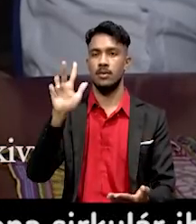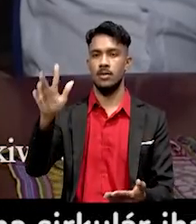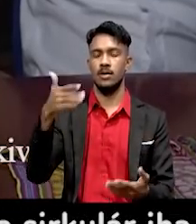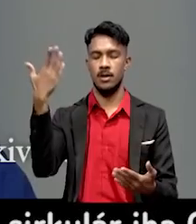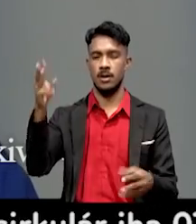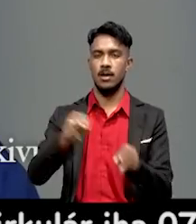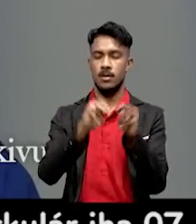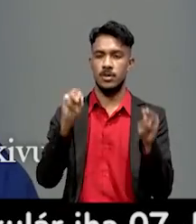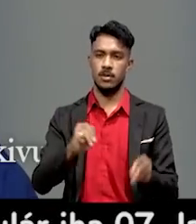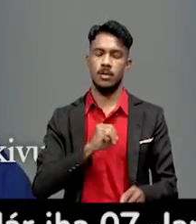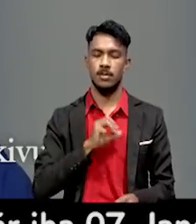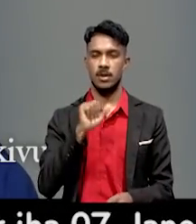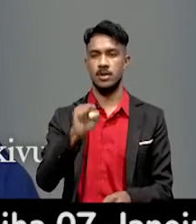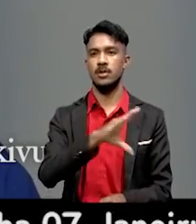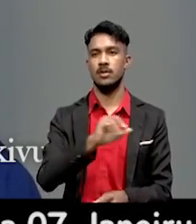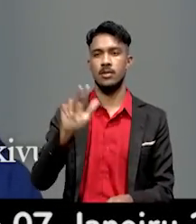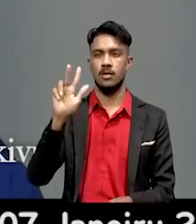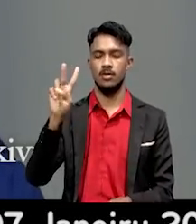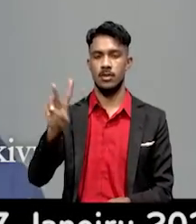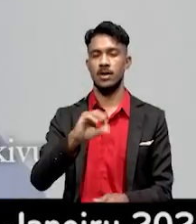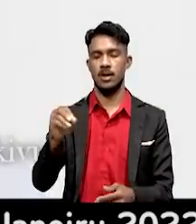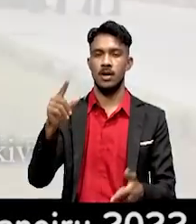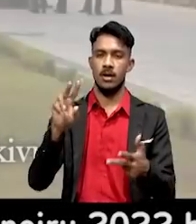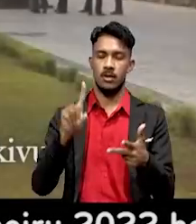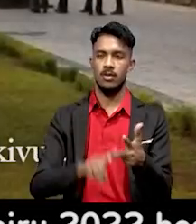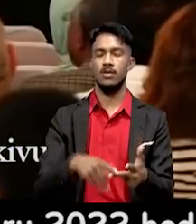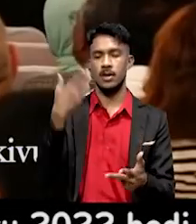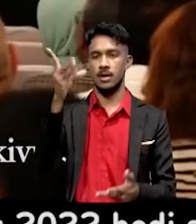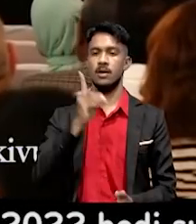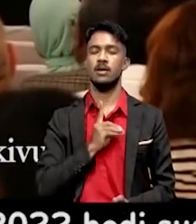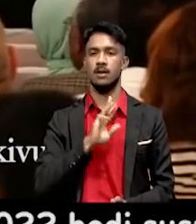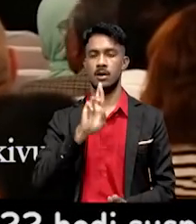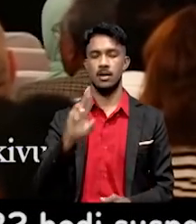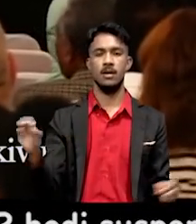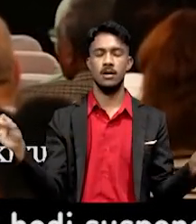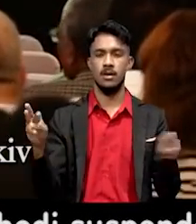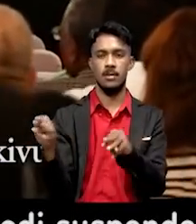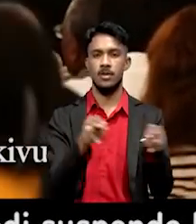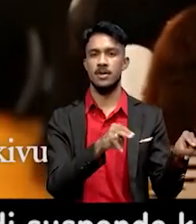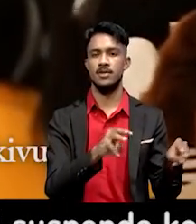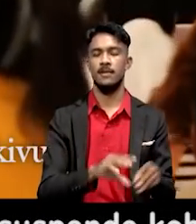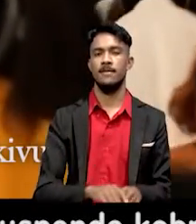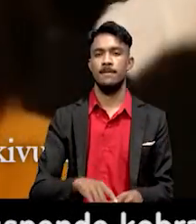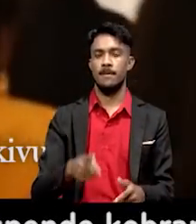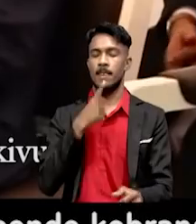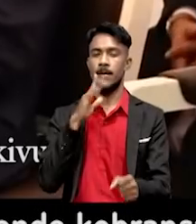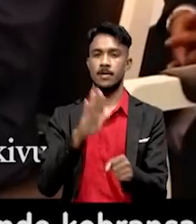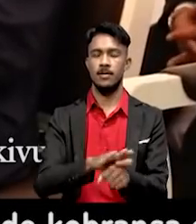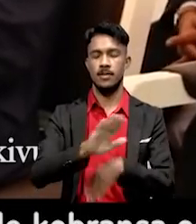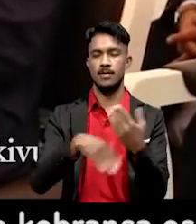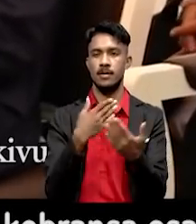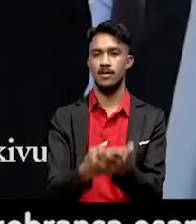maubisi daruak no dala tolu iha dare maibe la iha mudansa. Kompromisu hirak ni